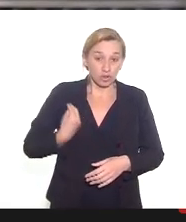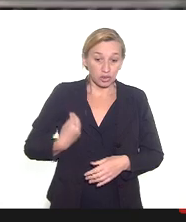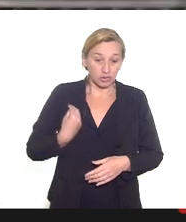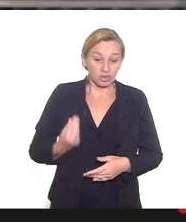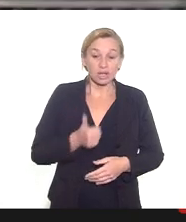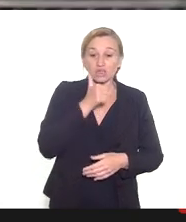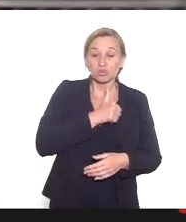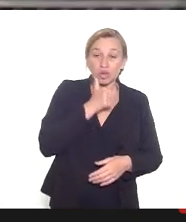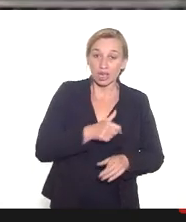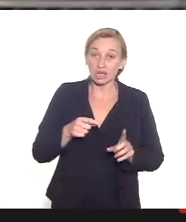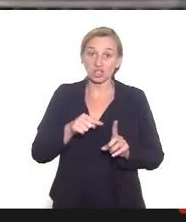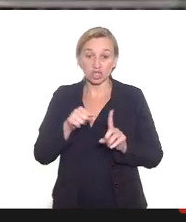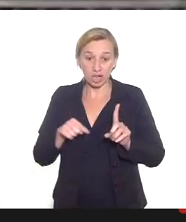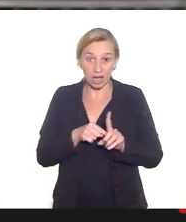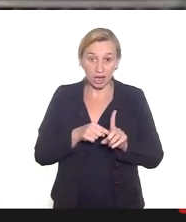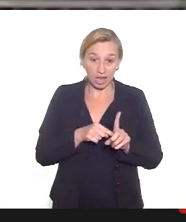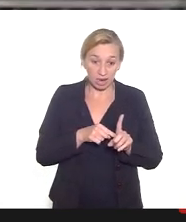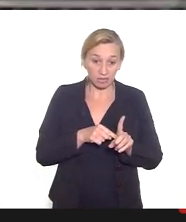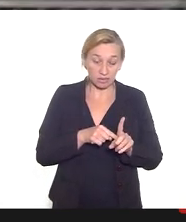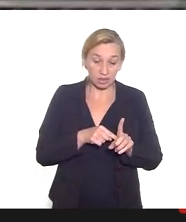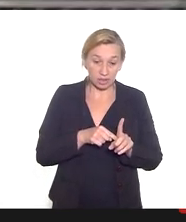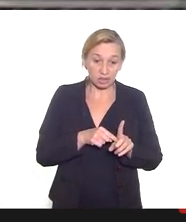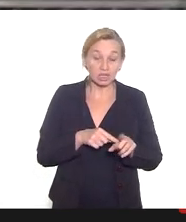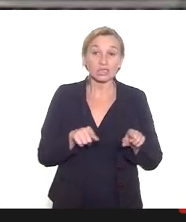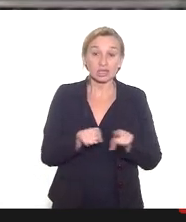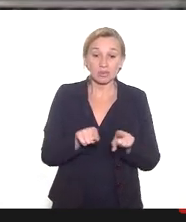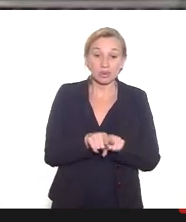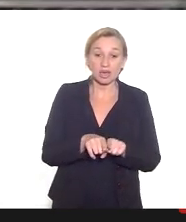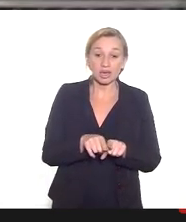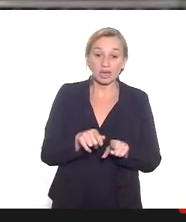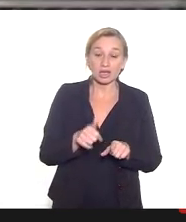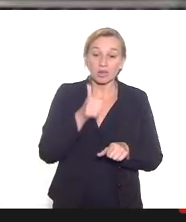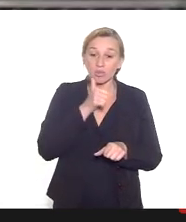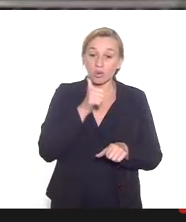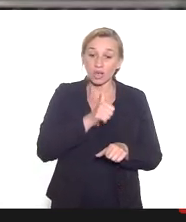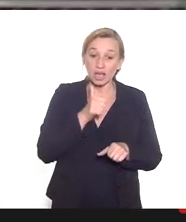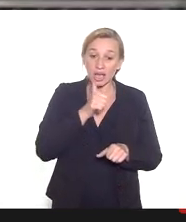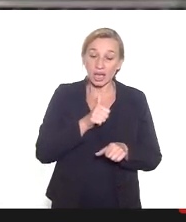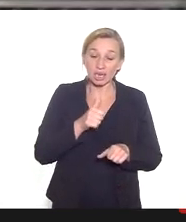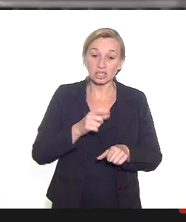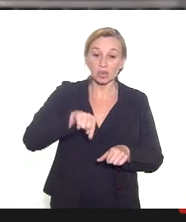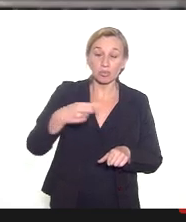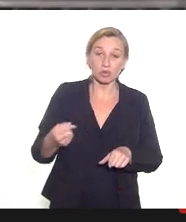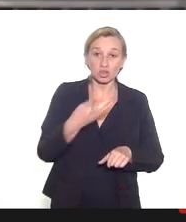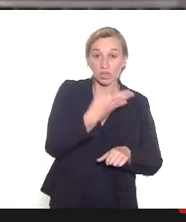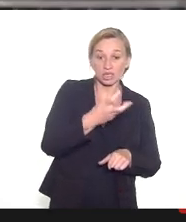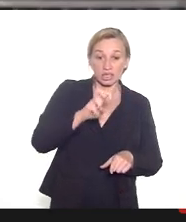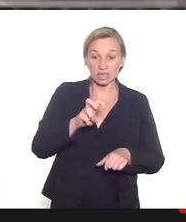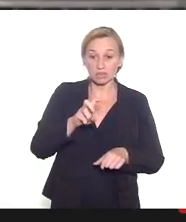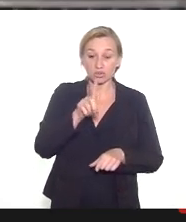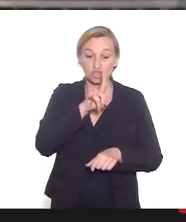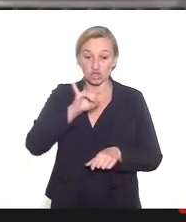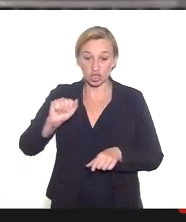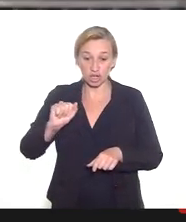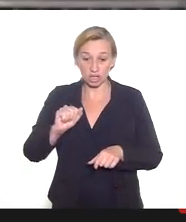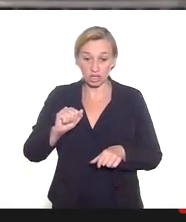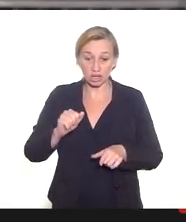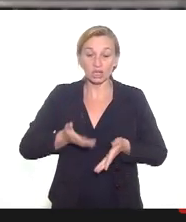as mulheres grávidas e puérperas correspondem mais do que o dobro do risco de morte no caso de